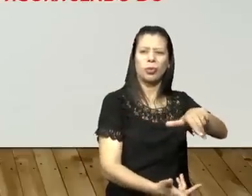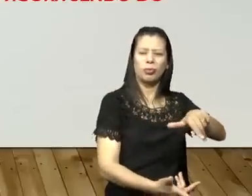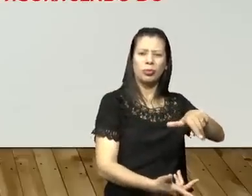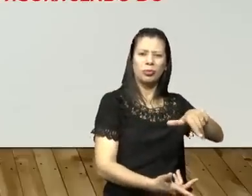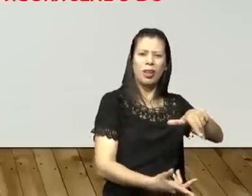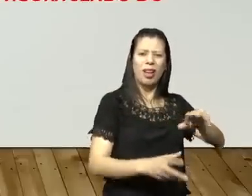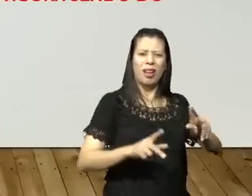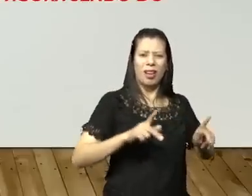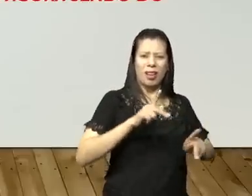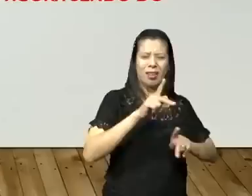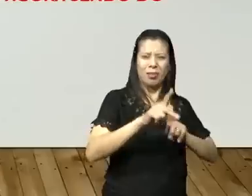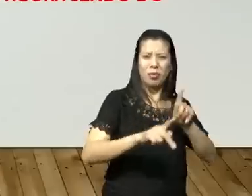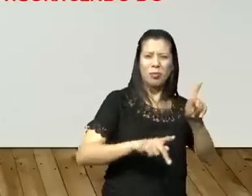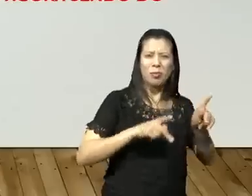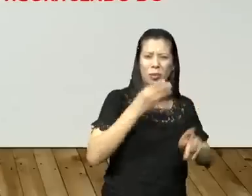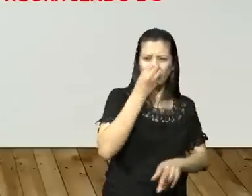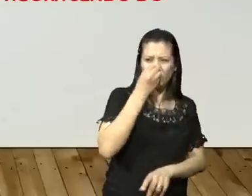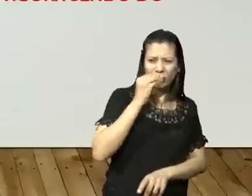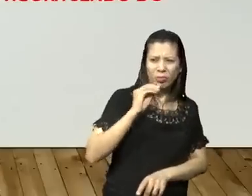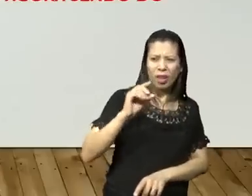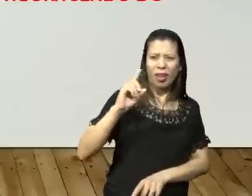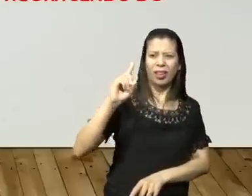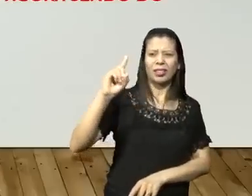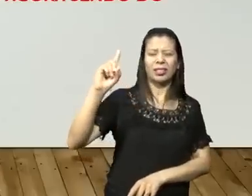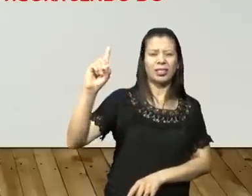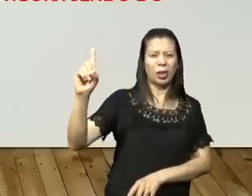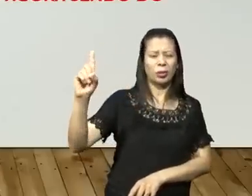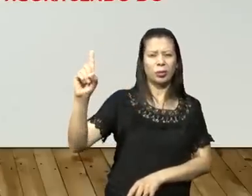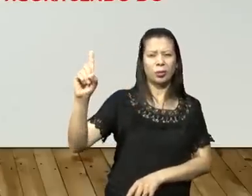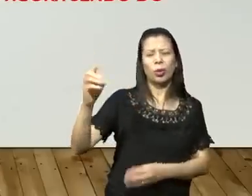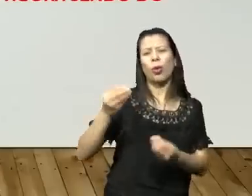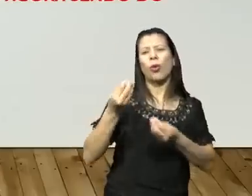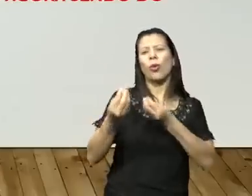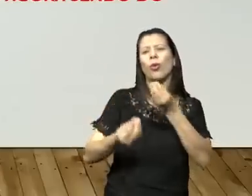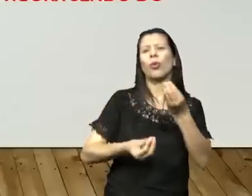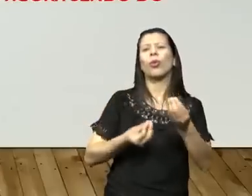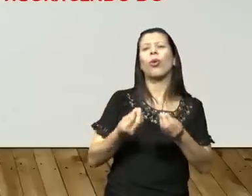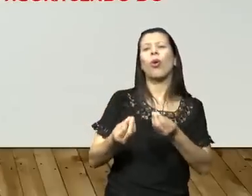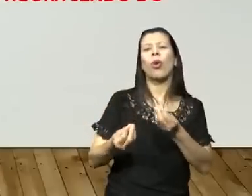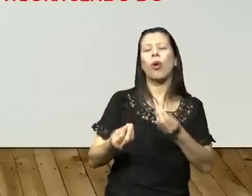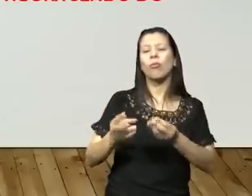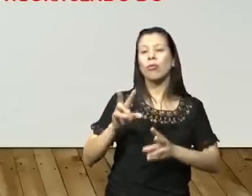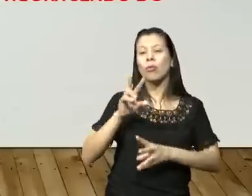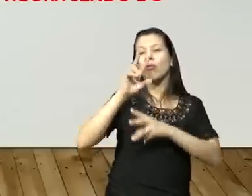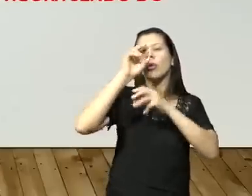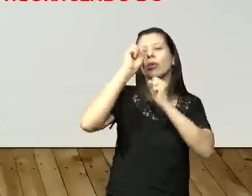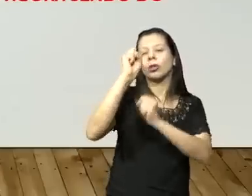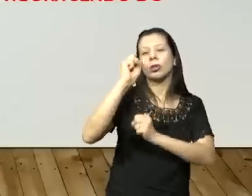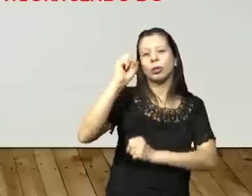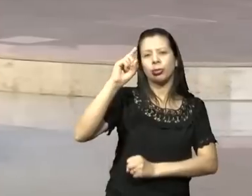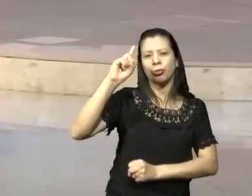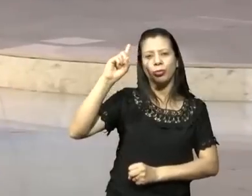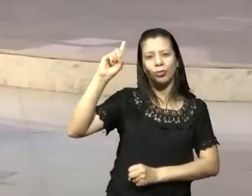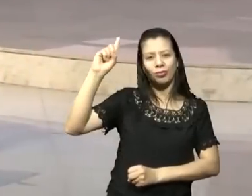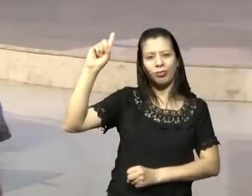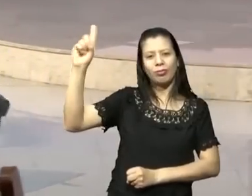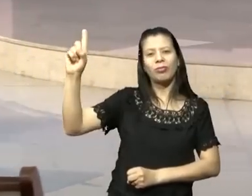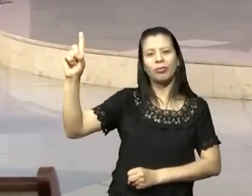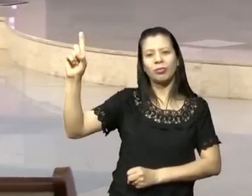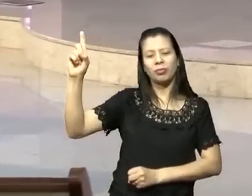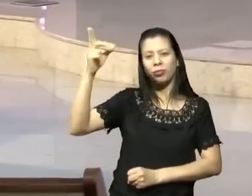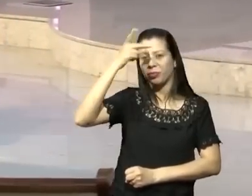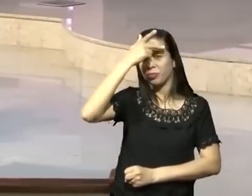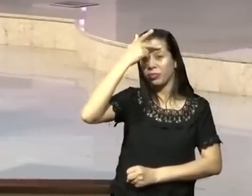sendo retirado do mundo o refletor de Deus está agora sendo retirado do